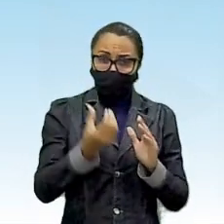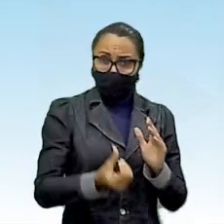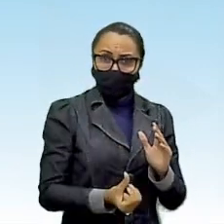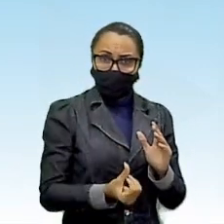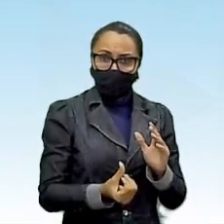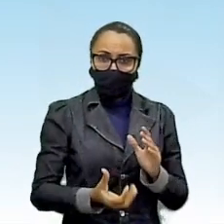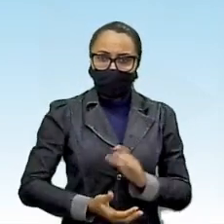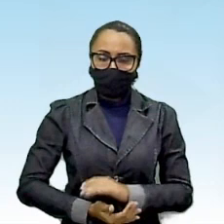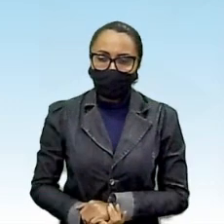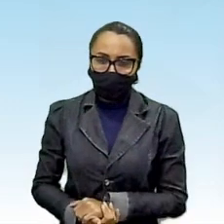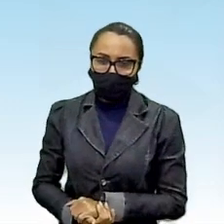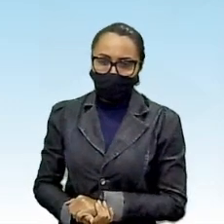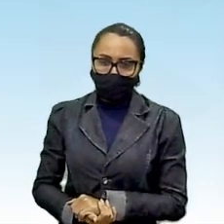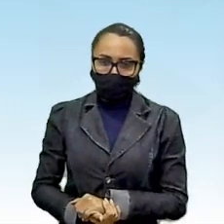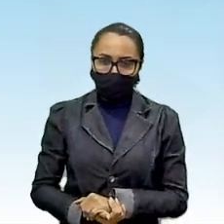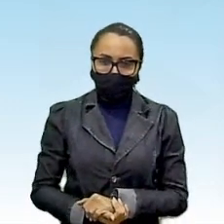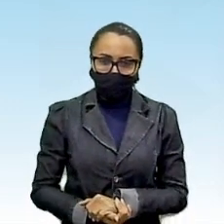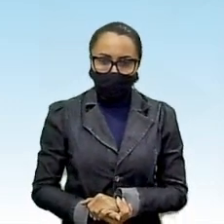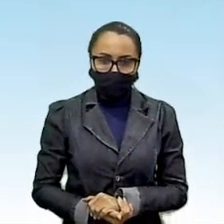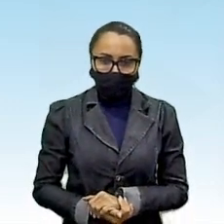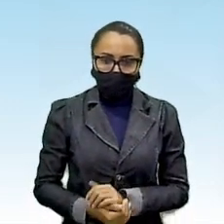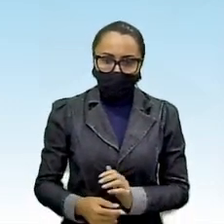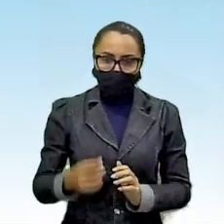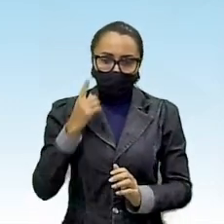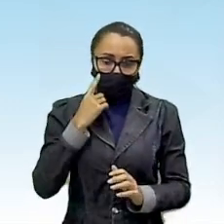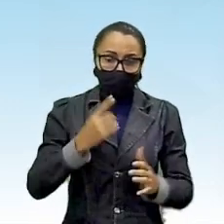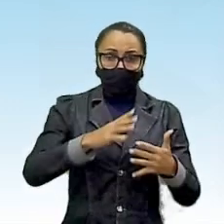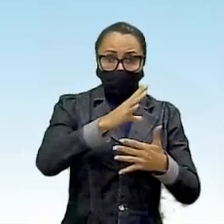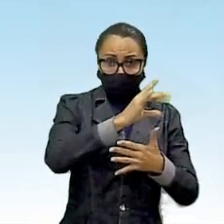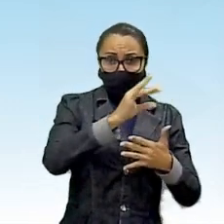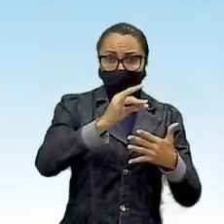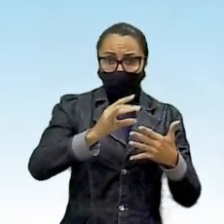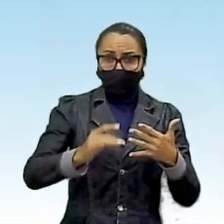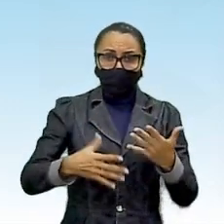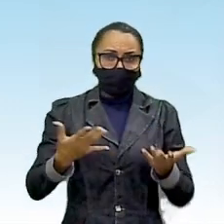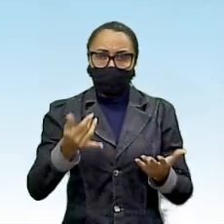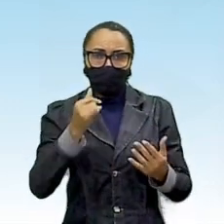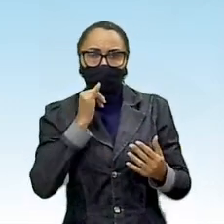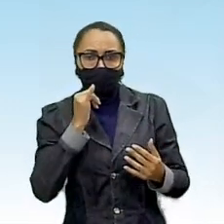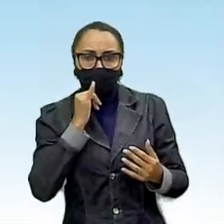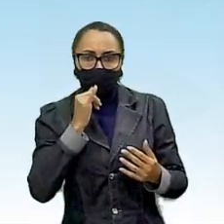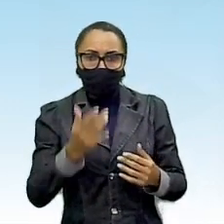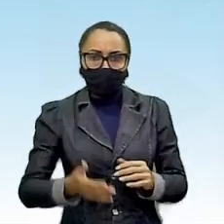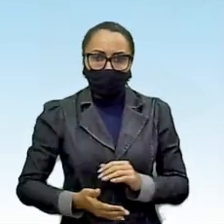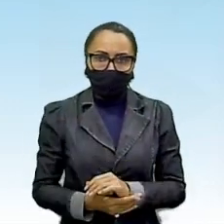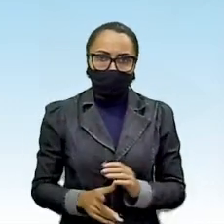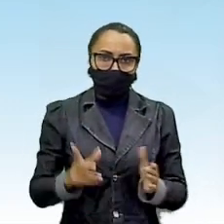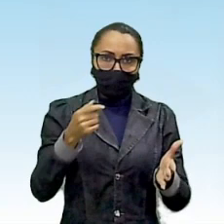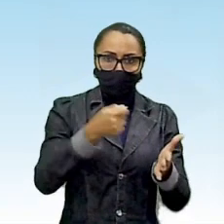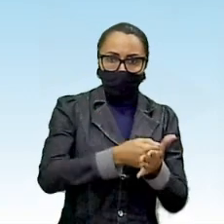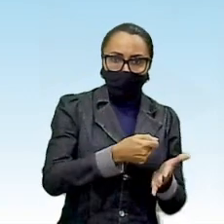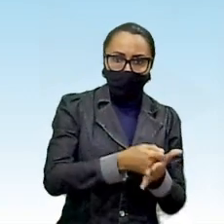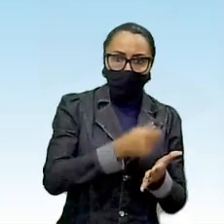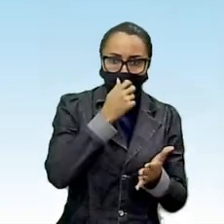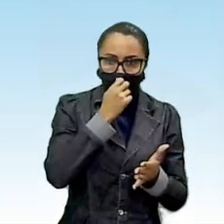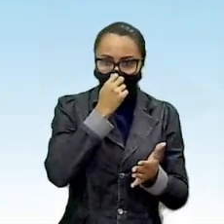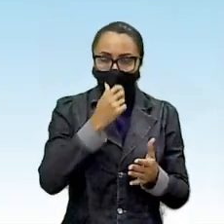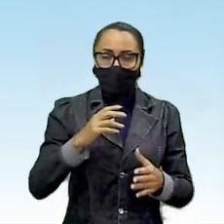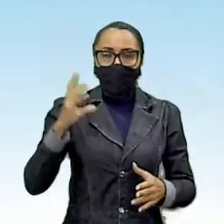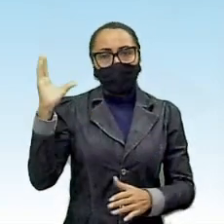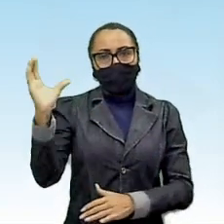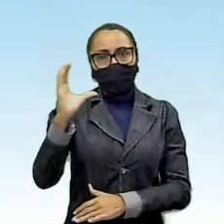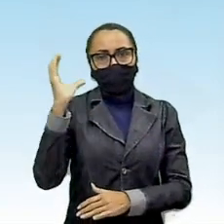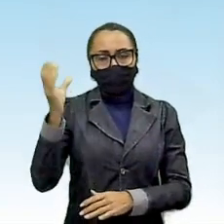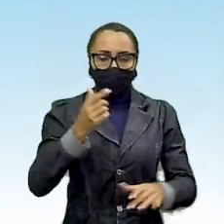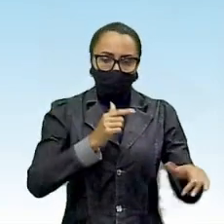da Fundacentro. Então, ela trouxe no detalhe, por exemplo, a obrigatoriedade da climatização